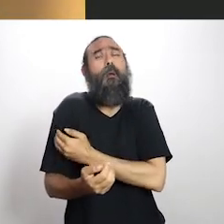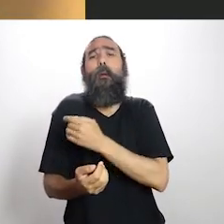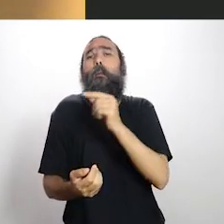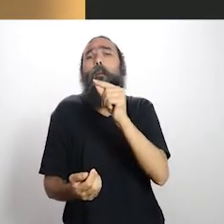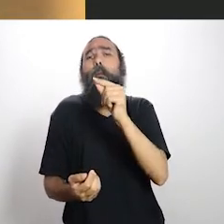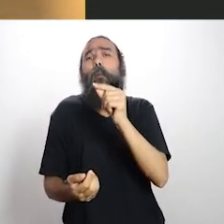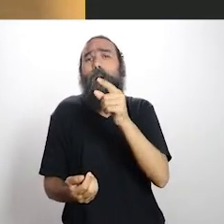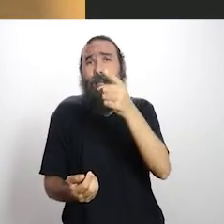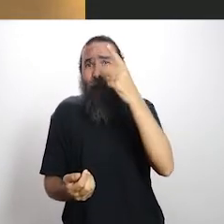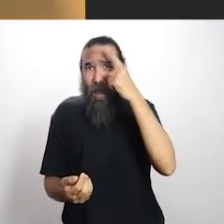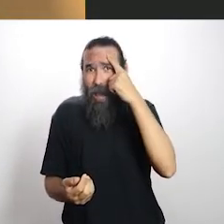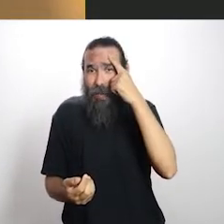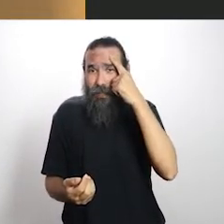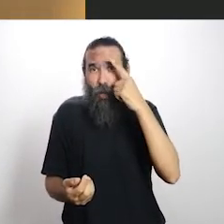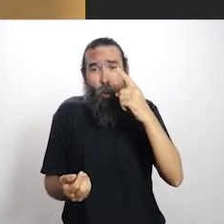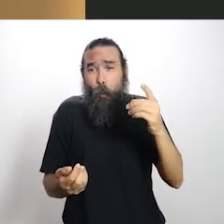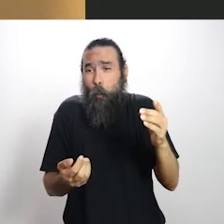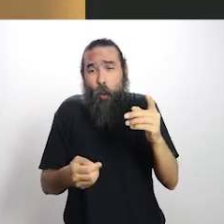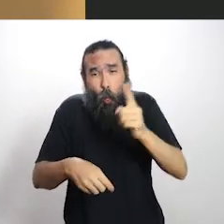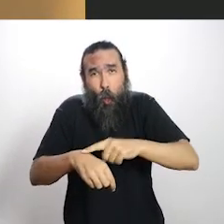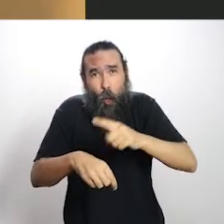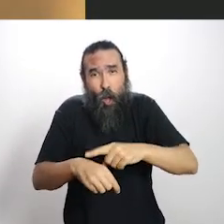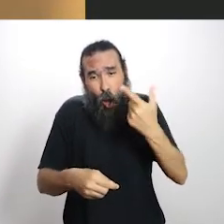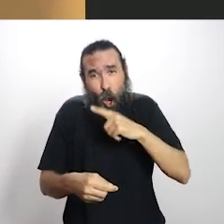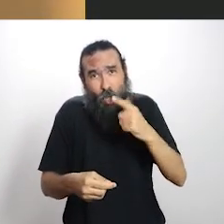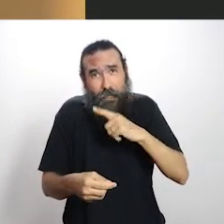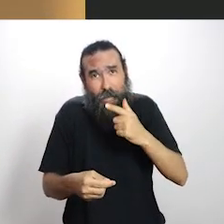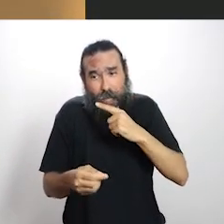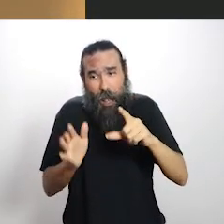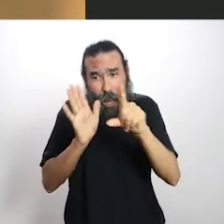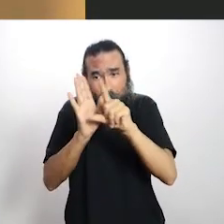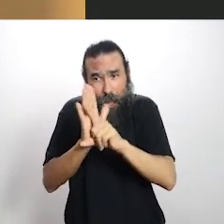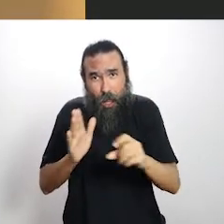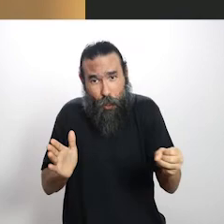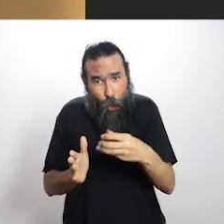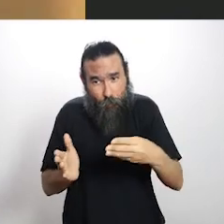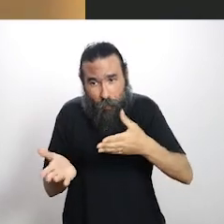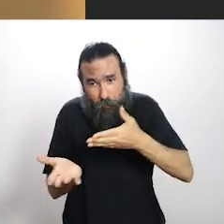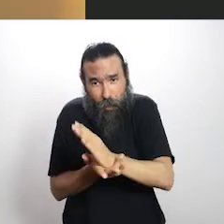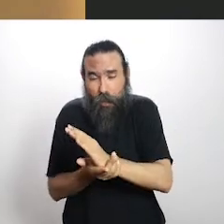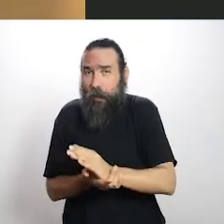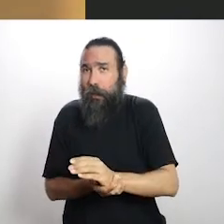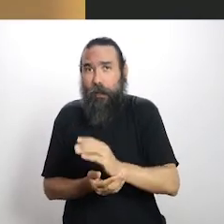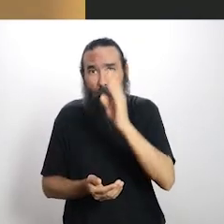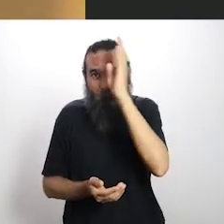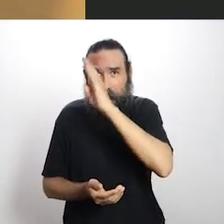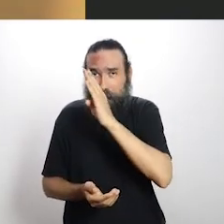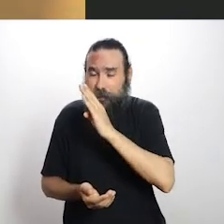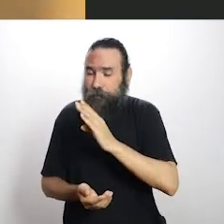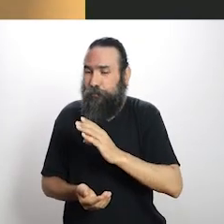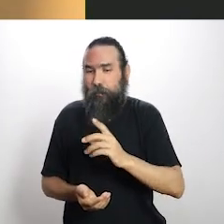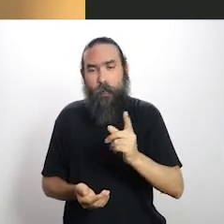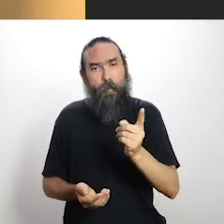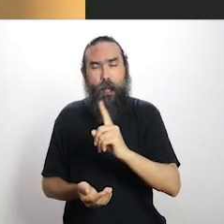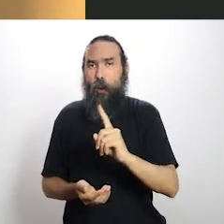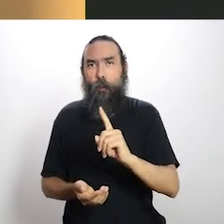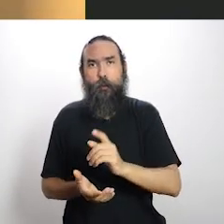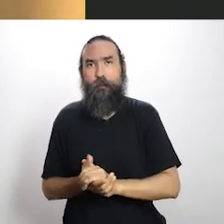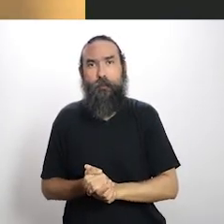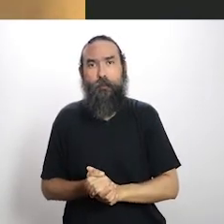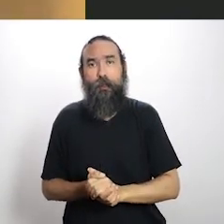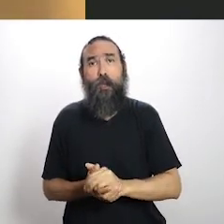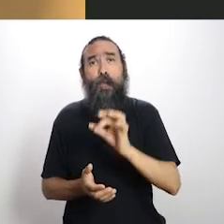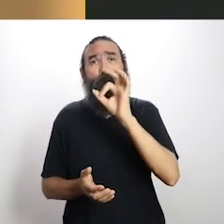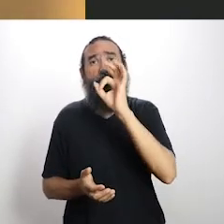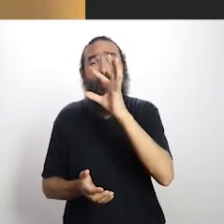só o Partido Novo votou contra todos os demais na Câmara foi praticamente unânime no